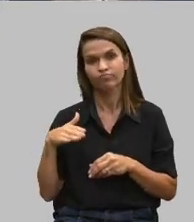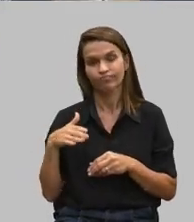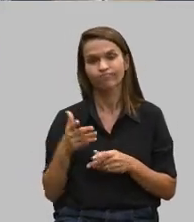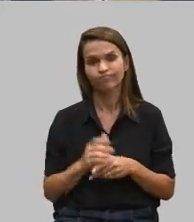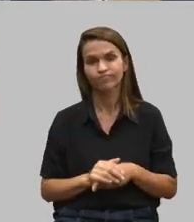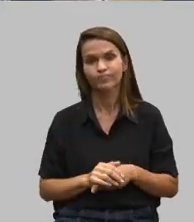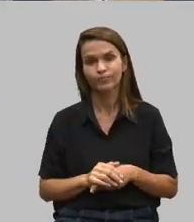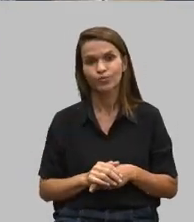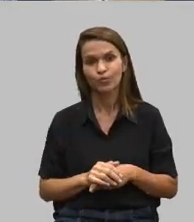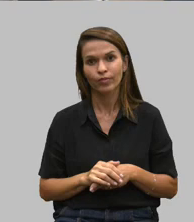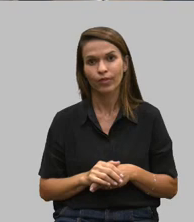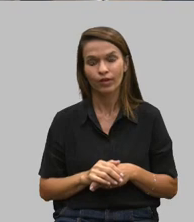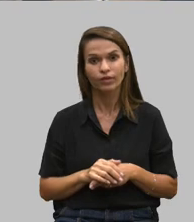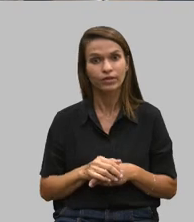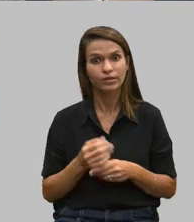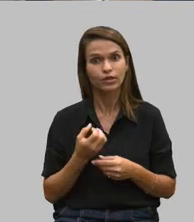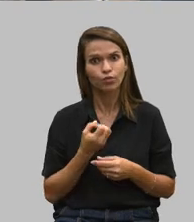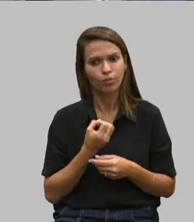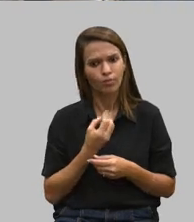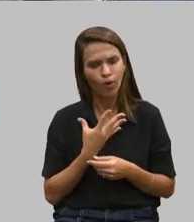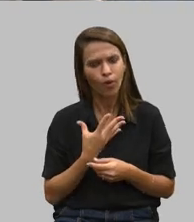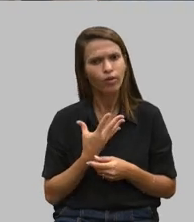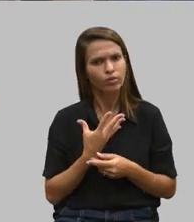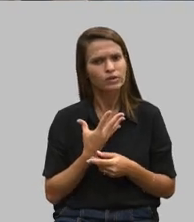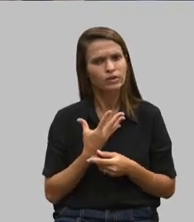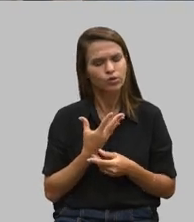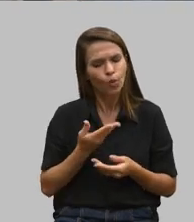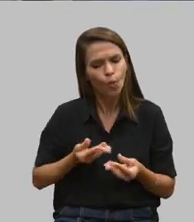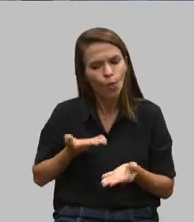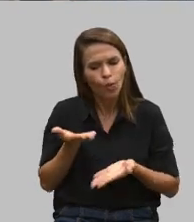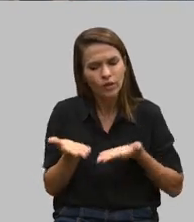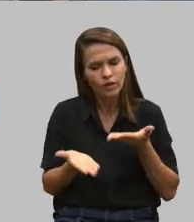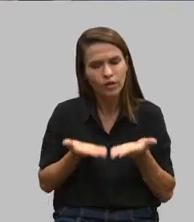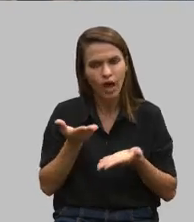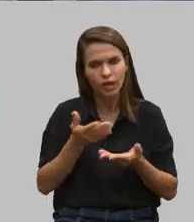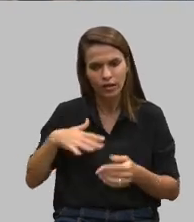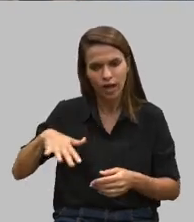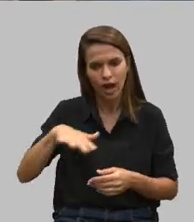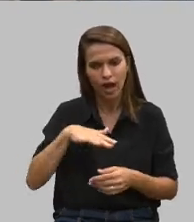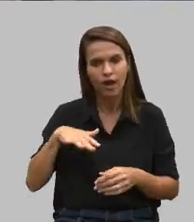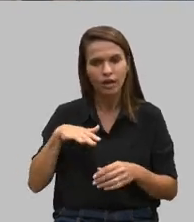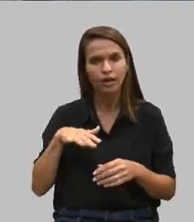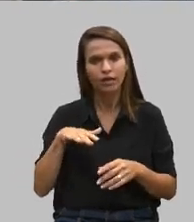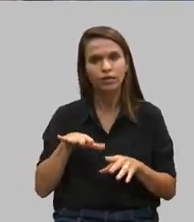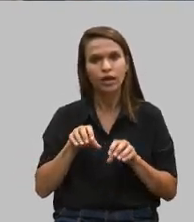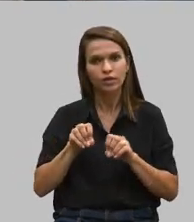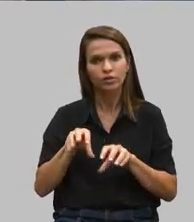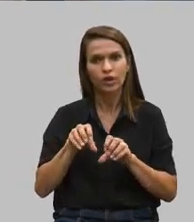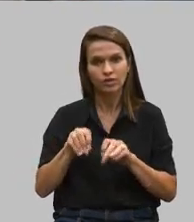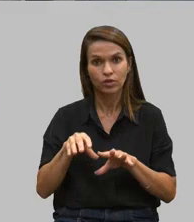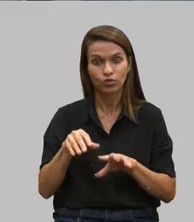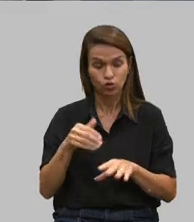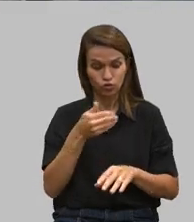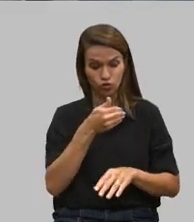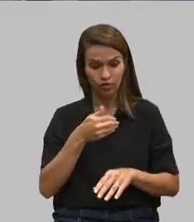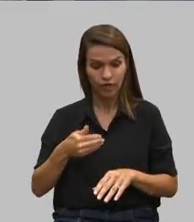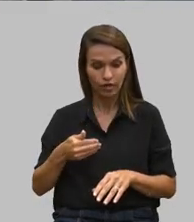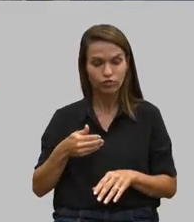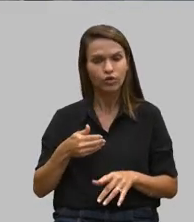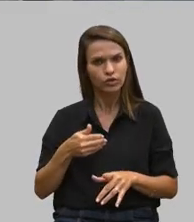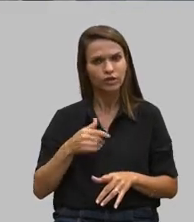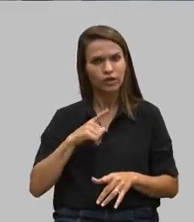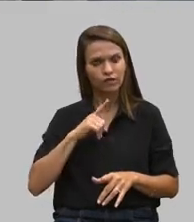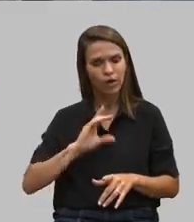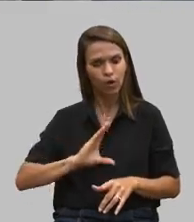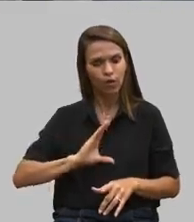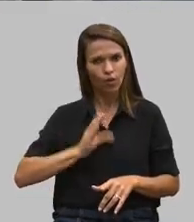realmente muito bem cuidadas na área de educação porque o nosso Governador Rome Zema teve a coragem pela primeira